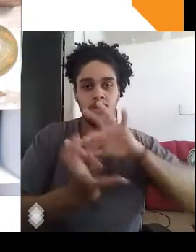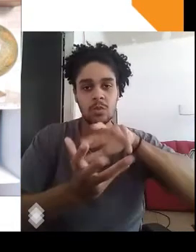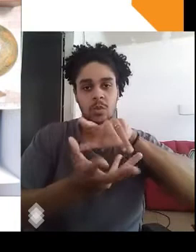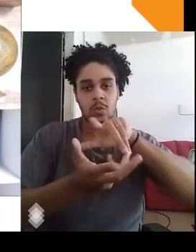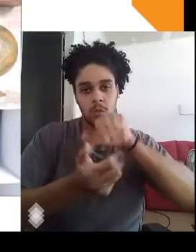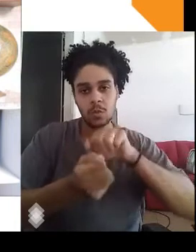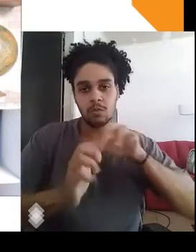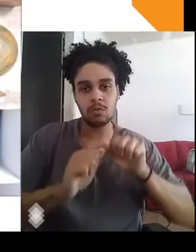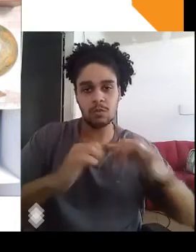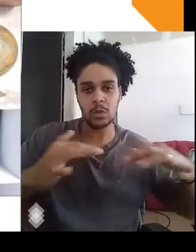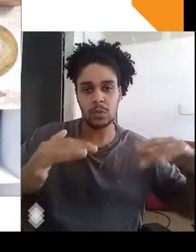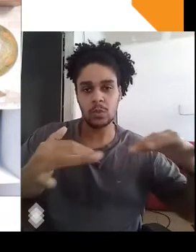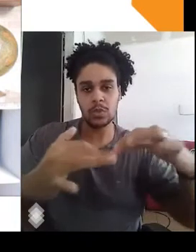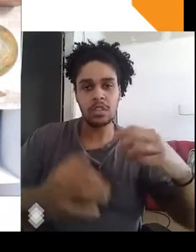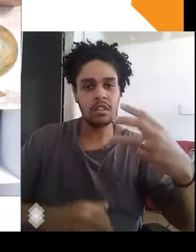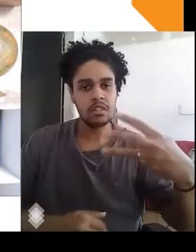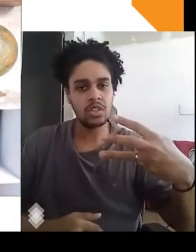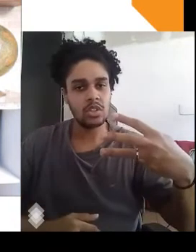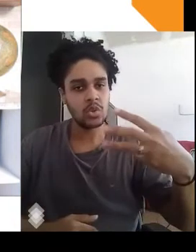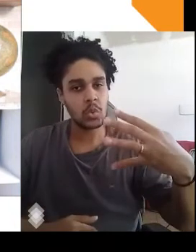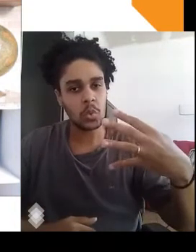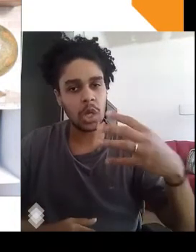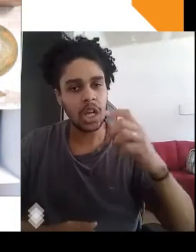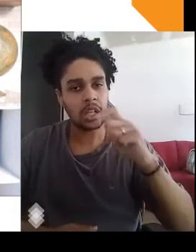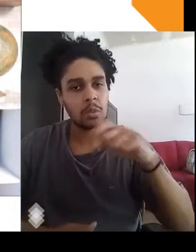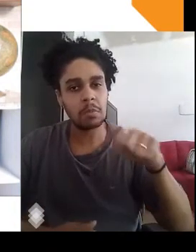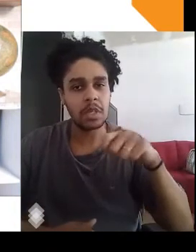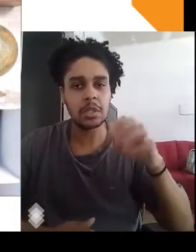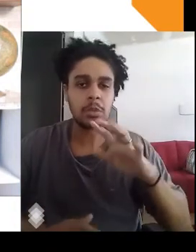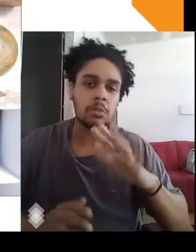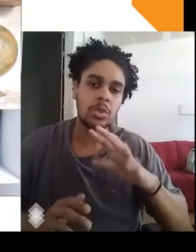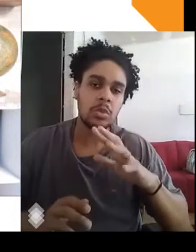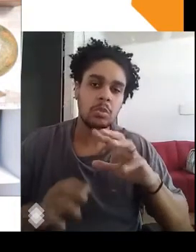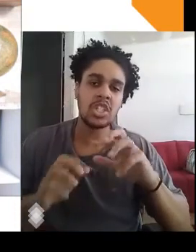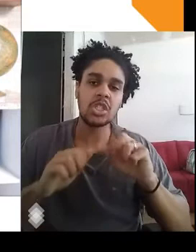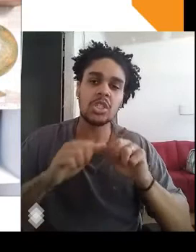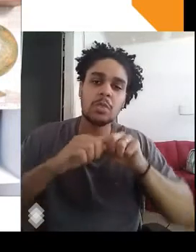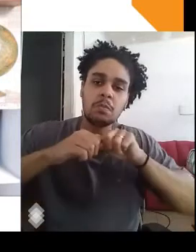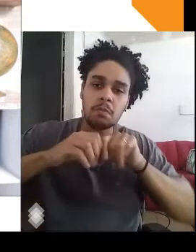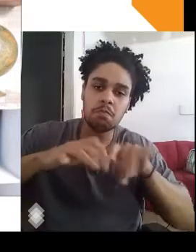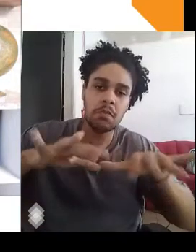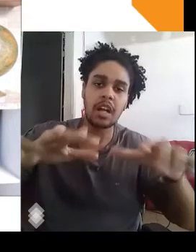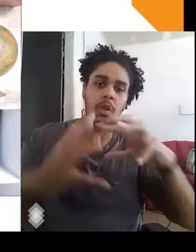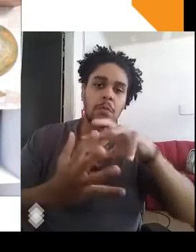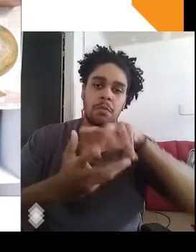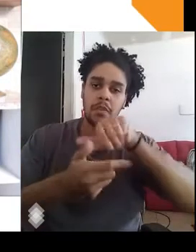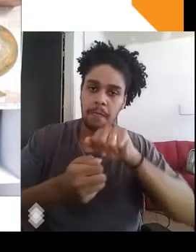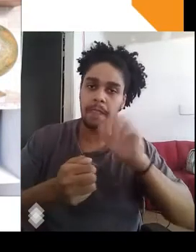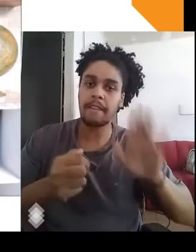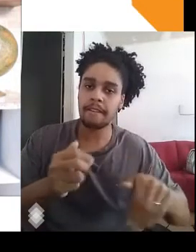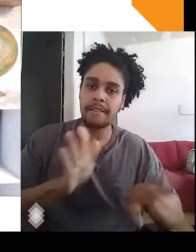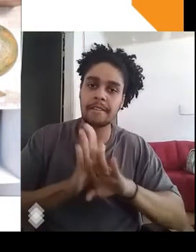espalhasse rapidamente pelo globo. Vejam que foram em questão de 3, 4 meses, ela se espalhou pelo planeta e